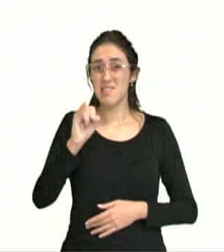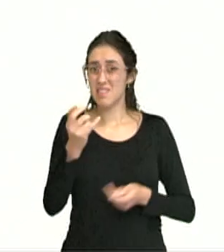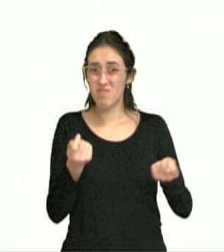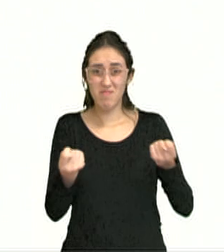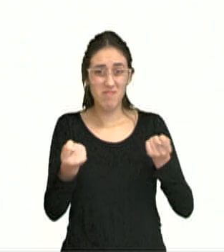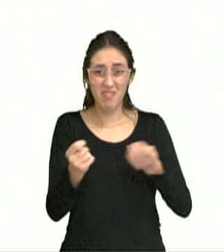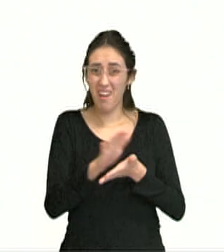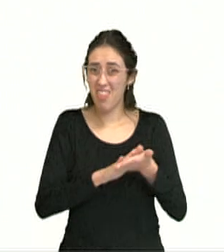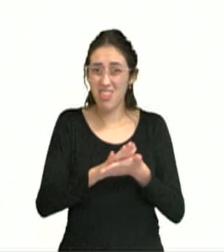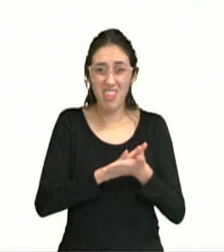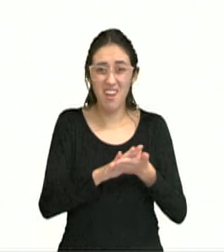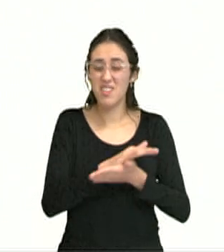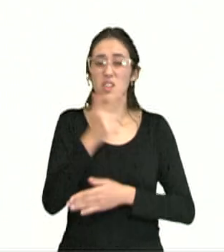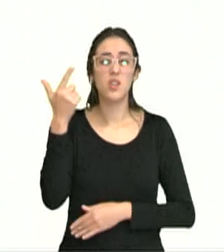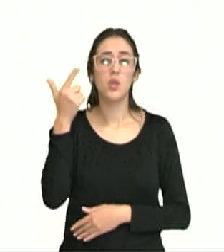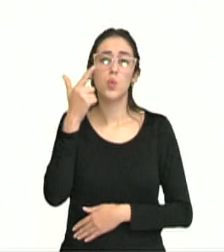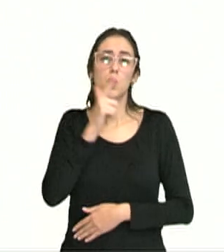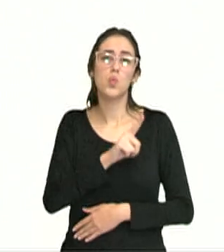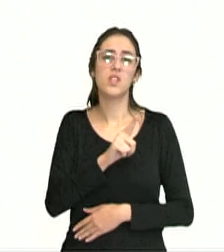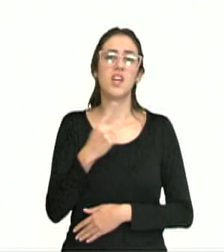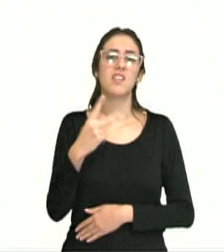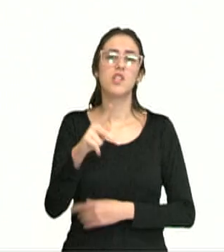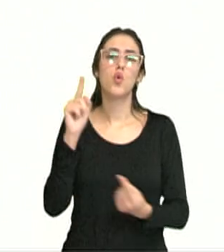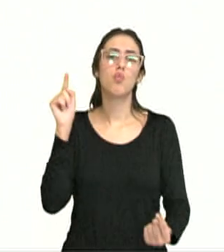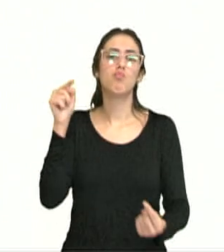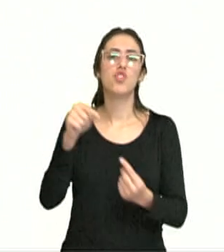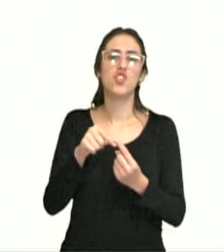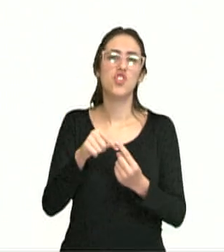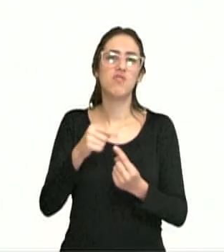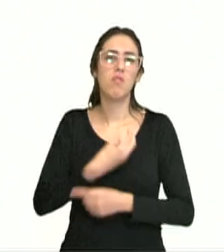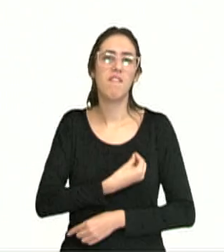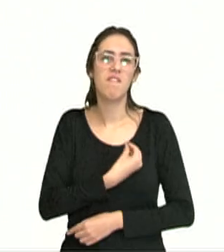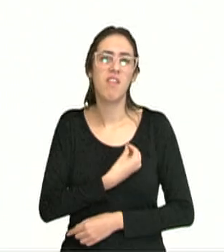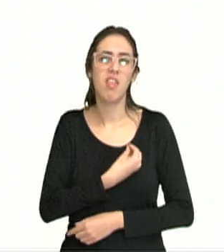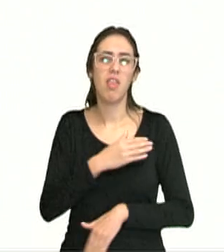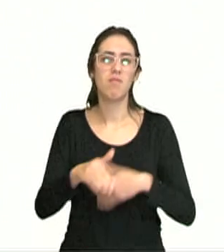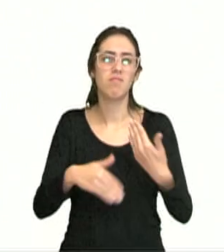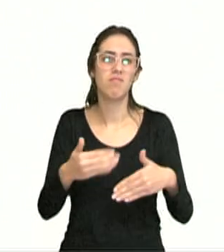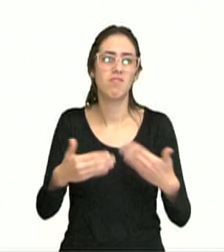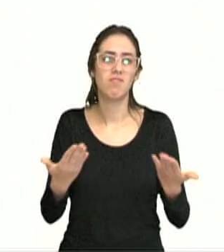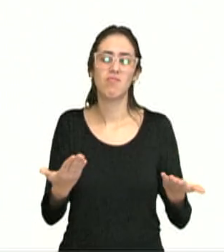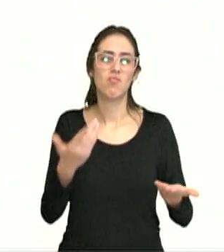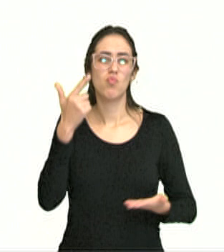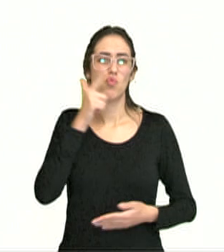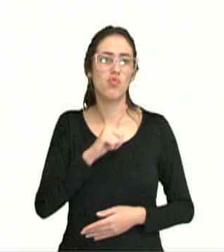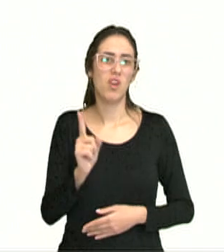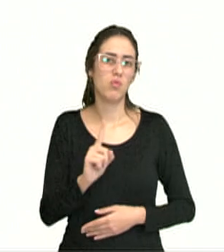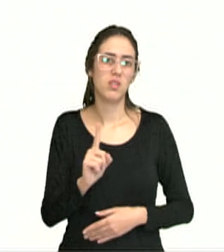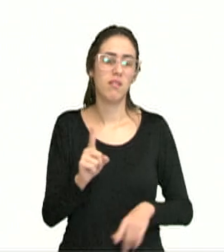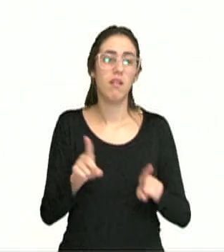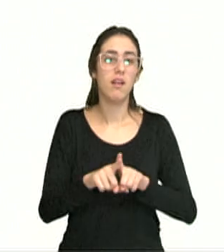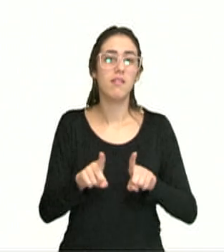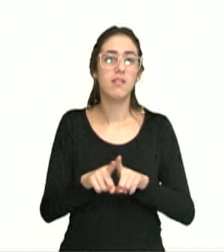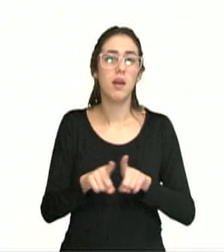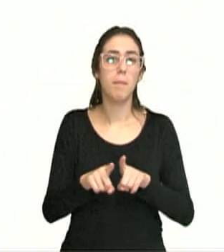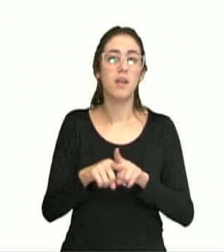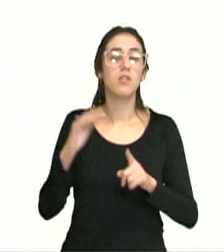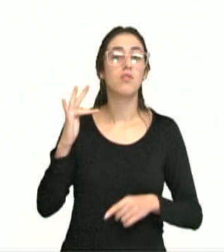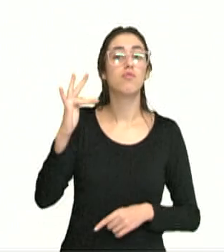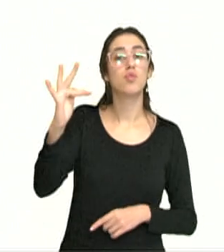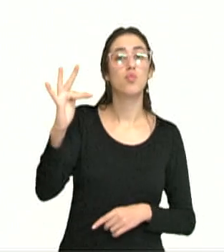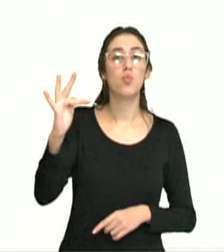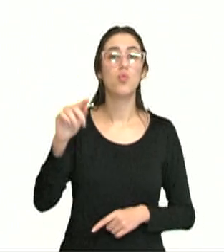não vai alcançar nem as nossas metas iniciais, pequenas, nem as nossas metas a médio e a